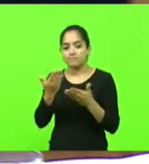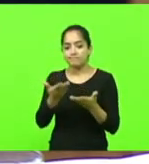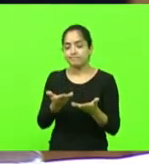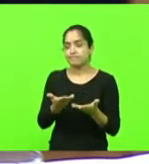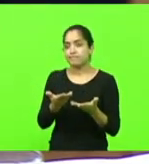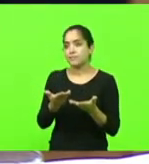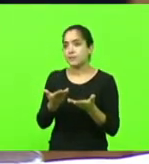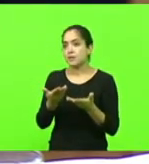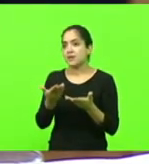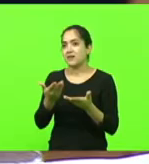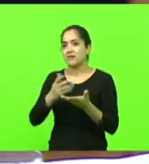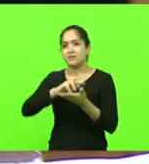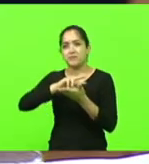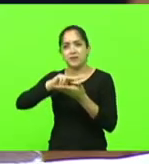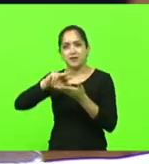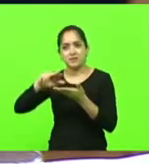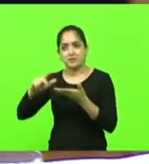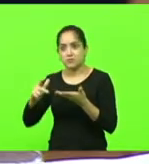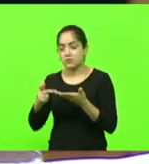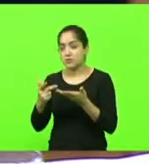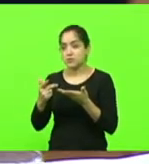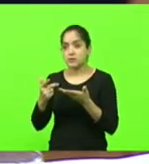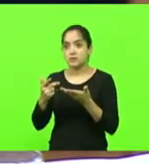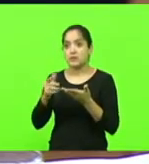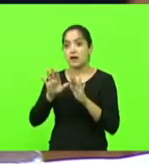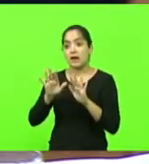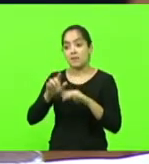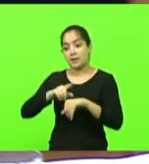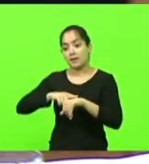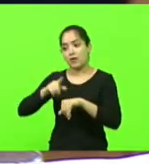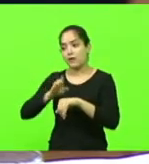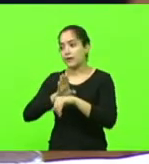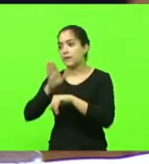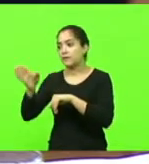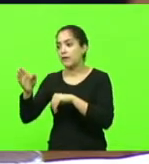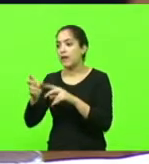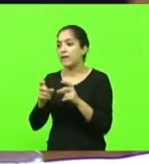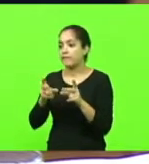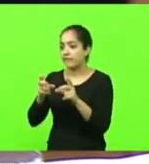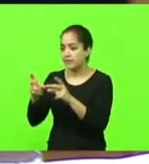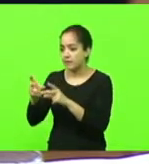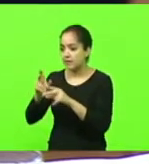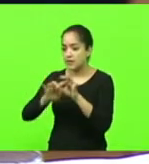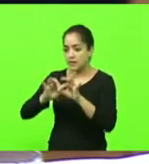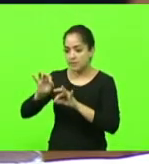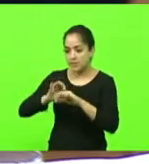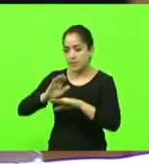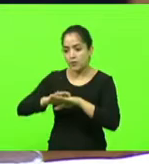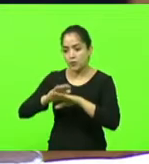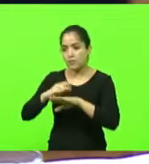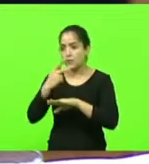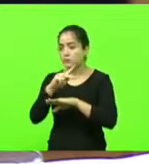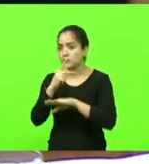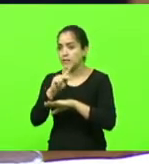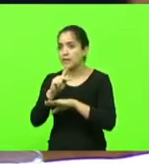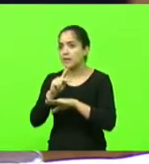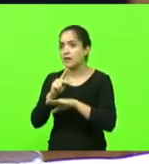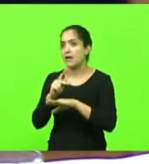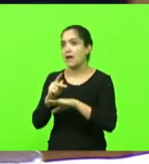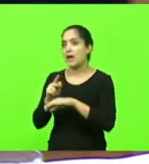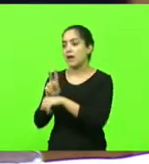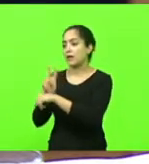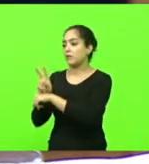cada atrocidade, e a hora que ele vai vender o queijinho que ele fez com as próprias mãos, chega lá o fiscal, trata ele como